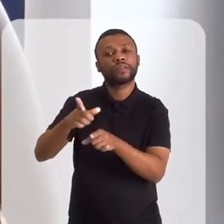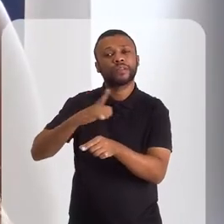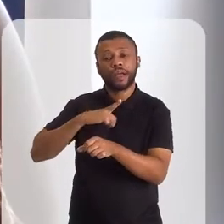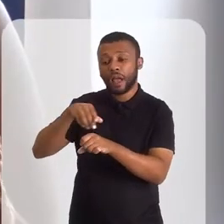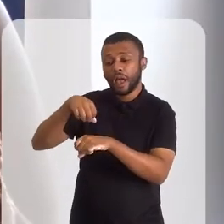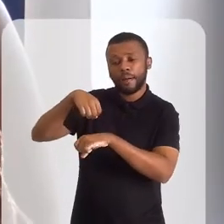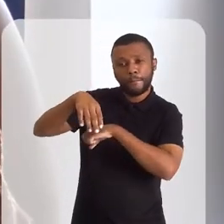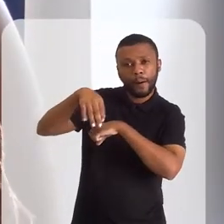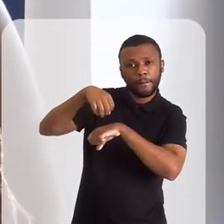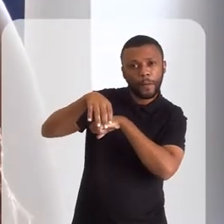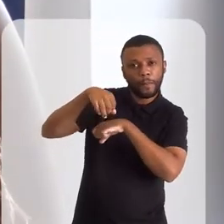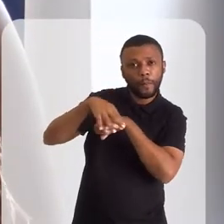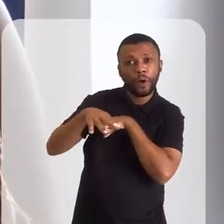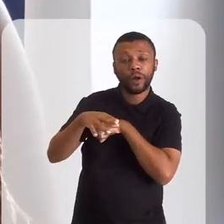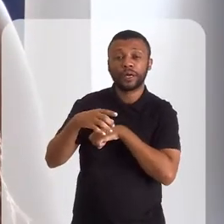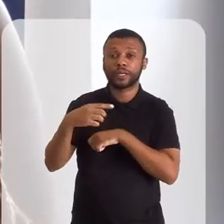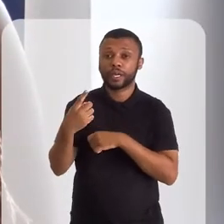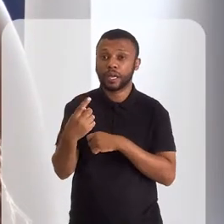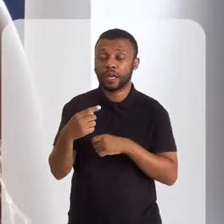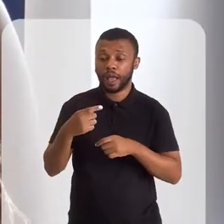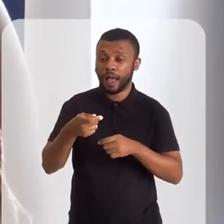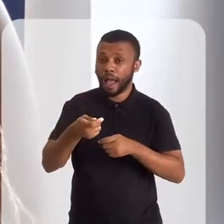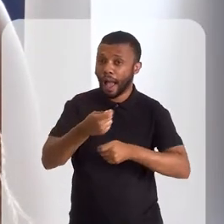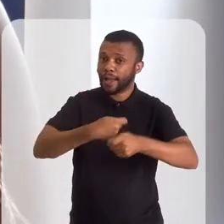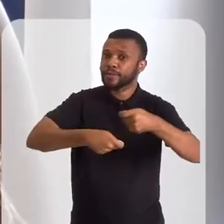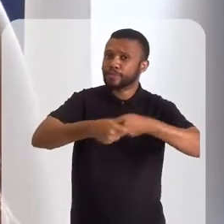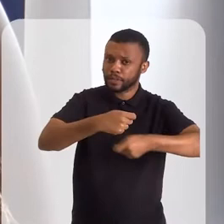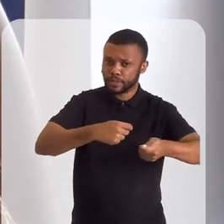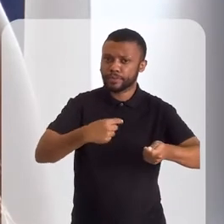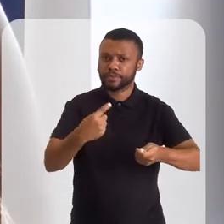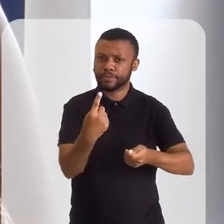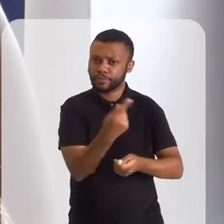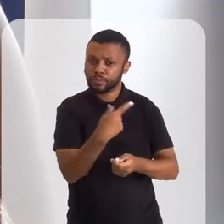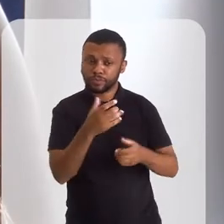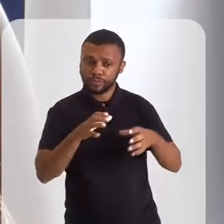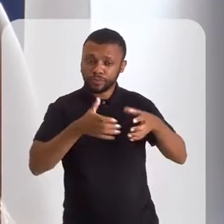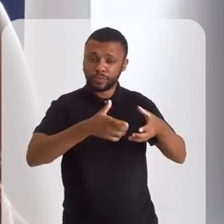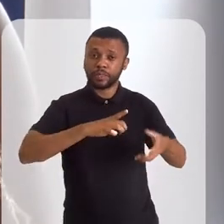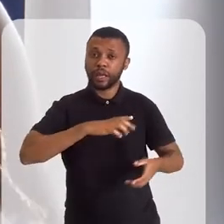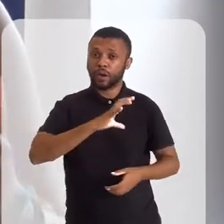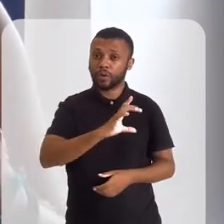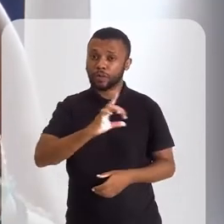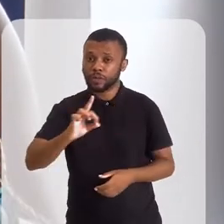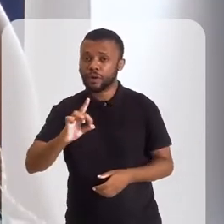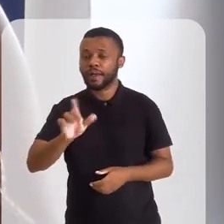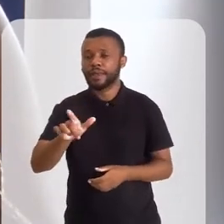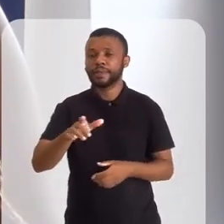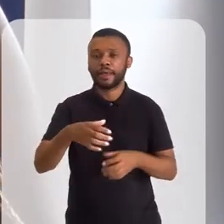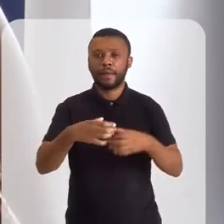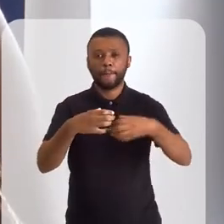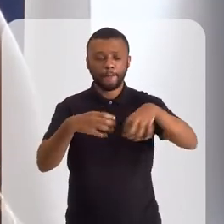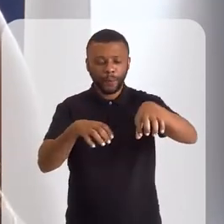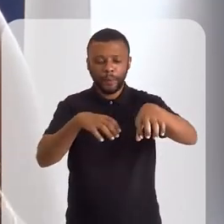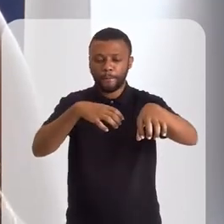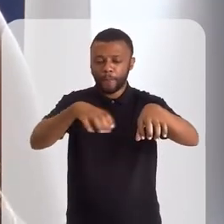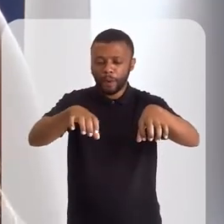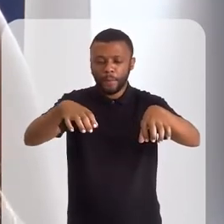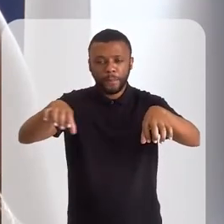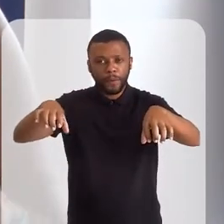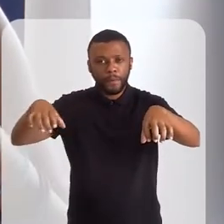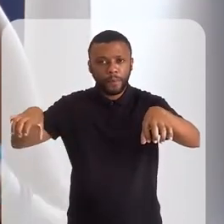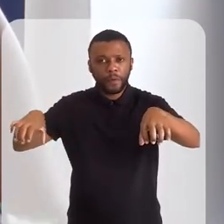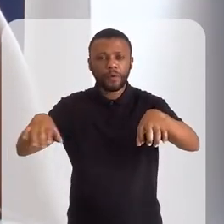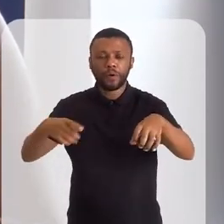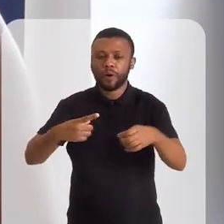deixou, ele orienta que seja então feita a parte administrativa da fé Bahá'í, onde se coordena toda essa